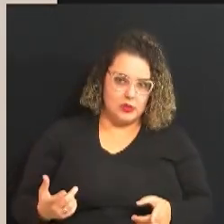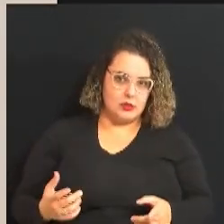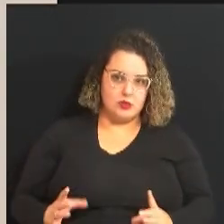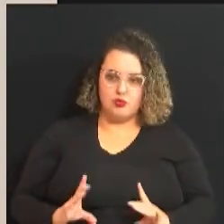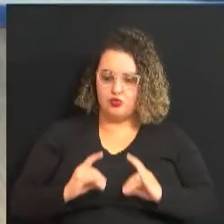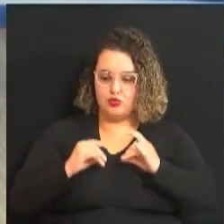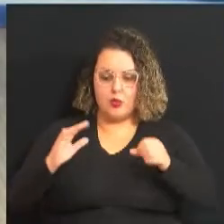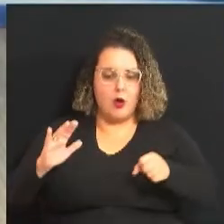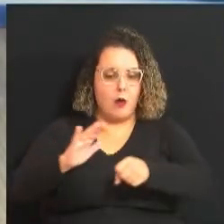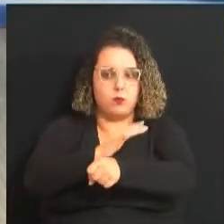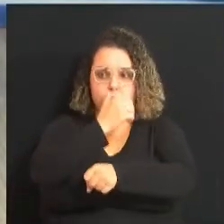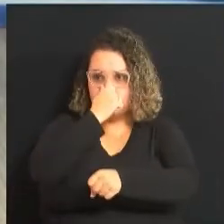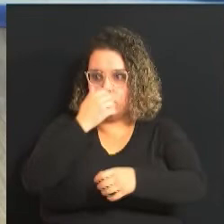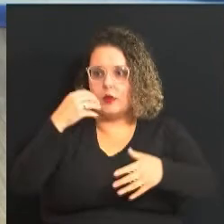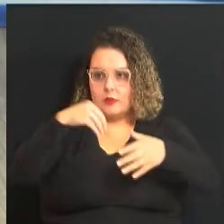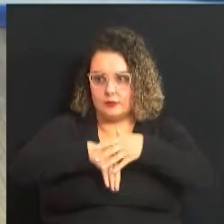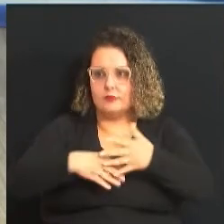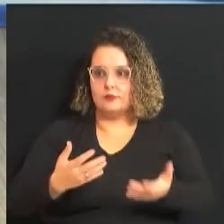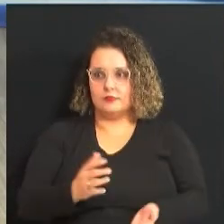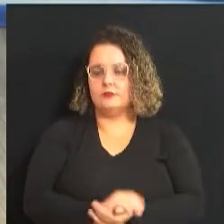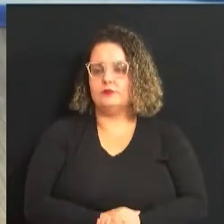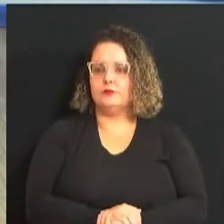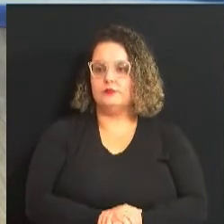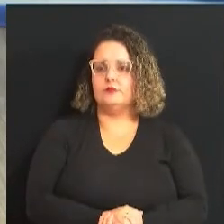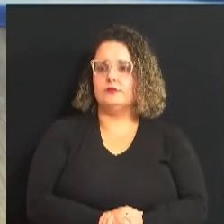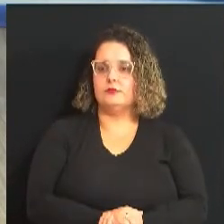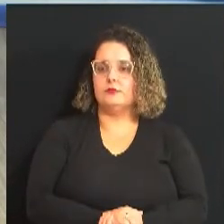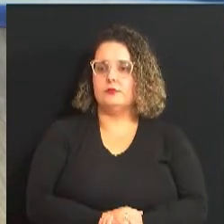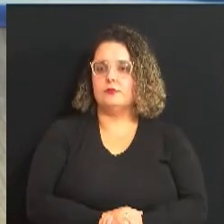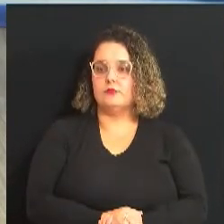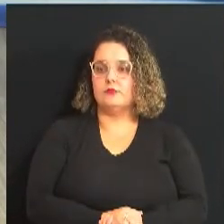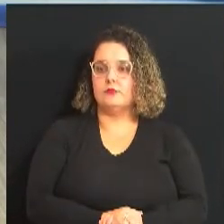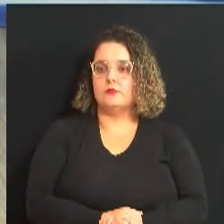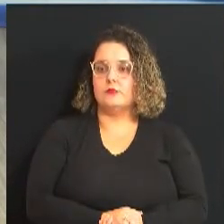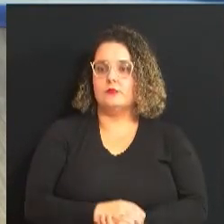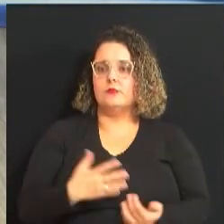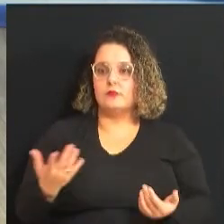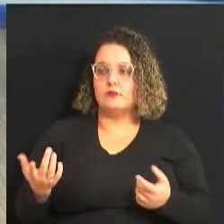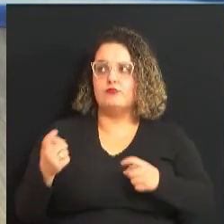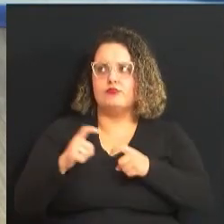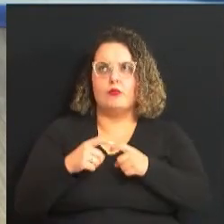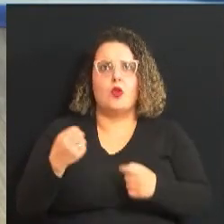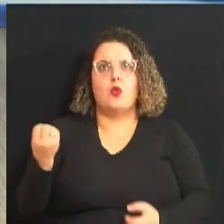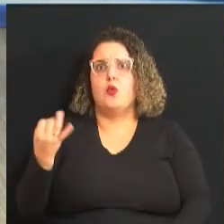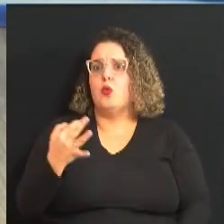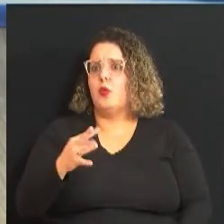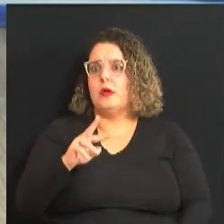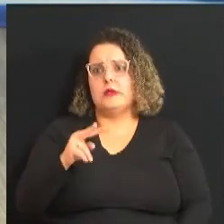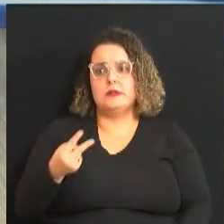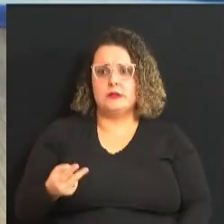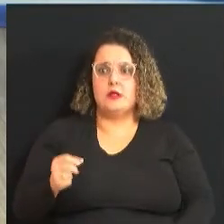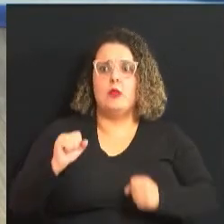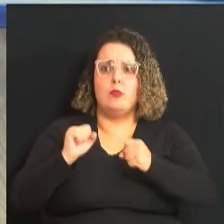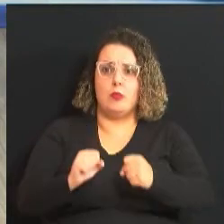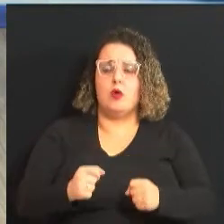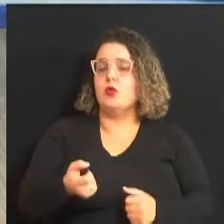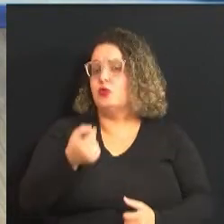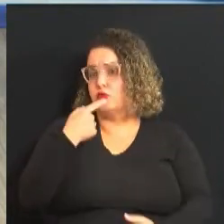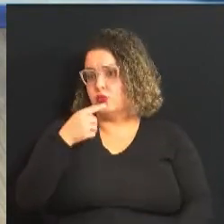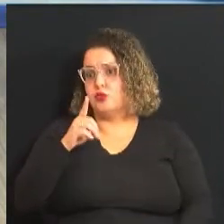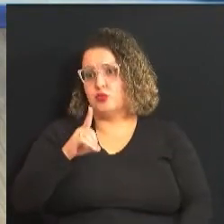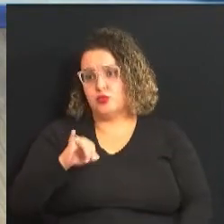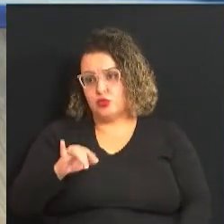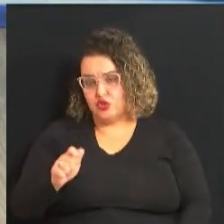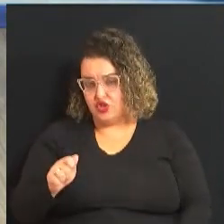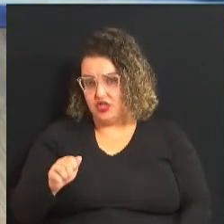Diante disso, É isso? exato. Diante disso, doutora, quantas vezes pode recorrer à pílula do dia seguinte?